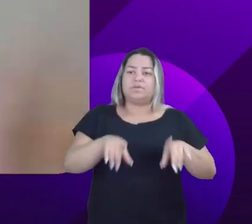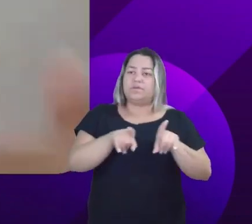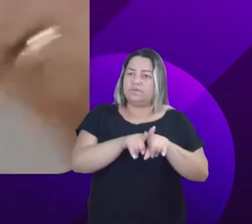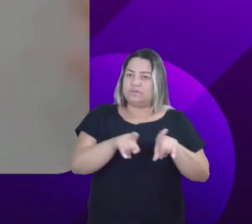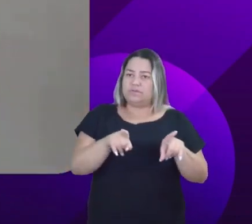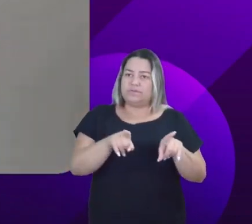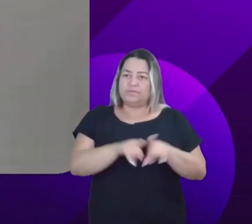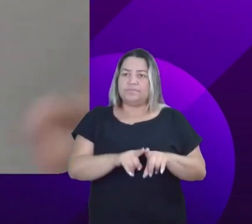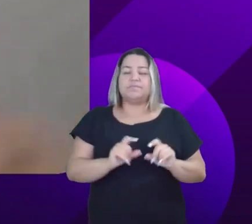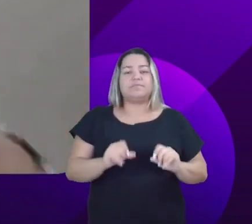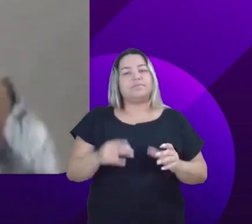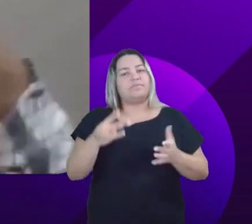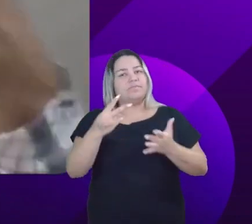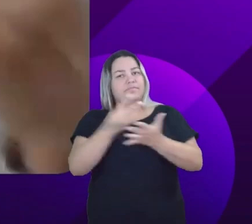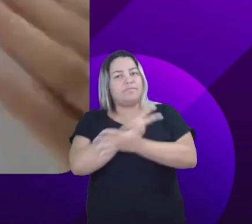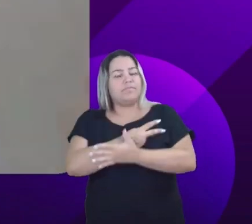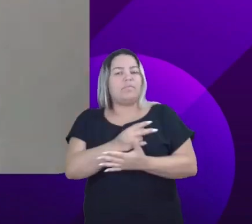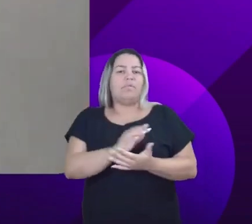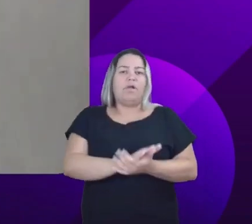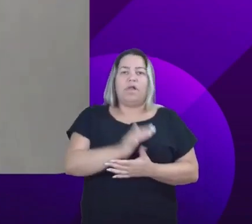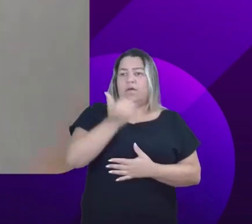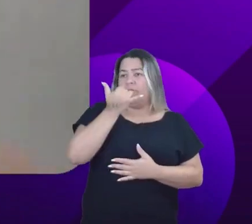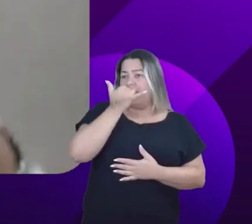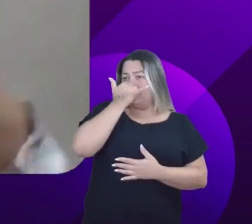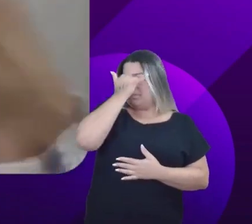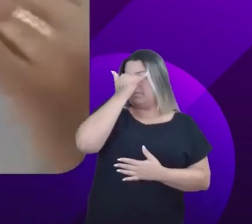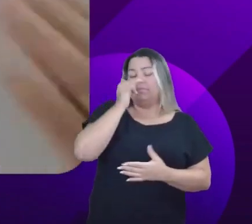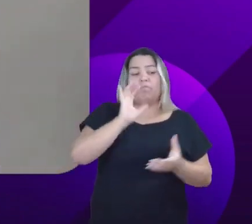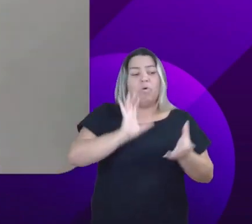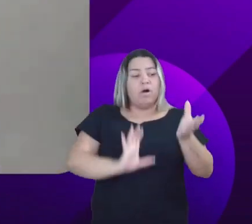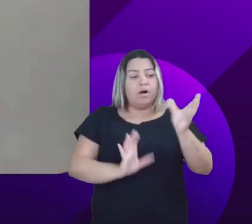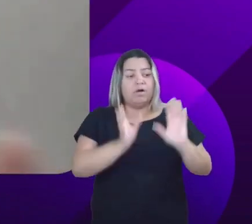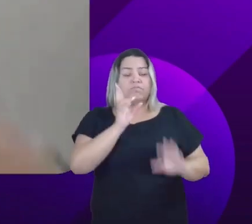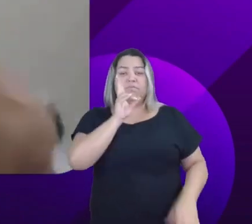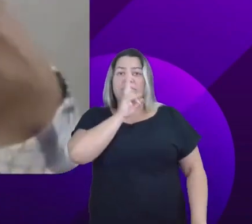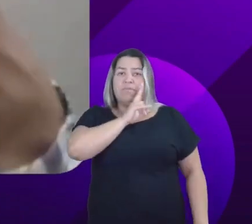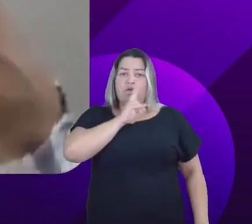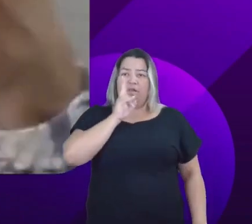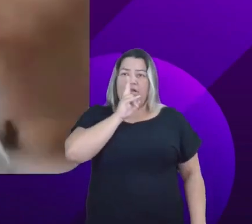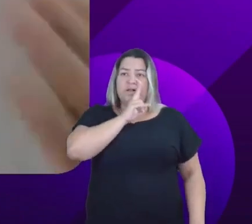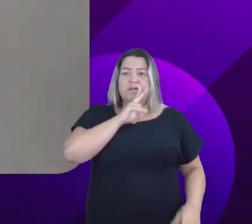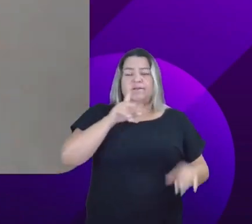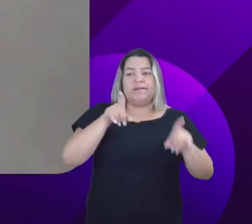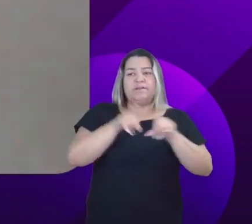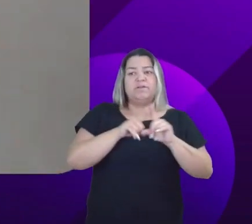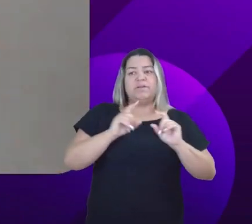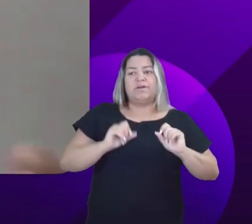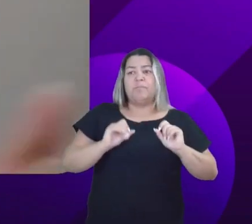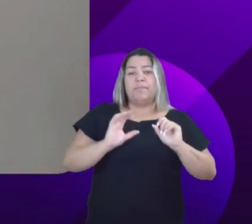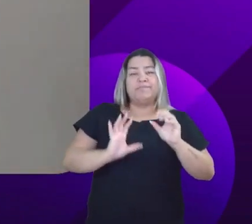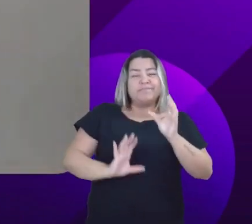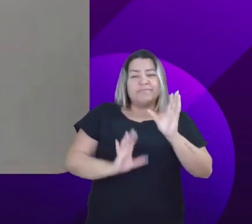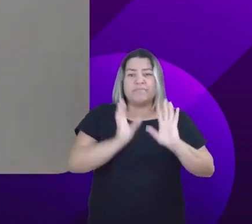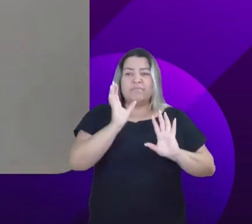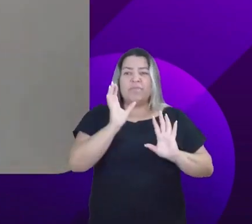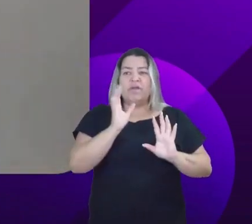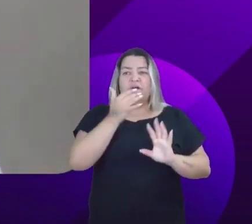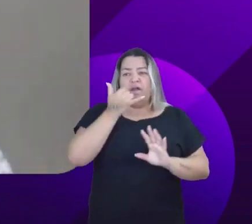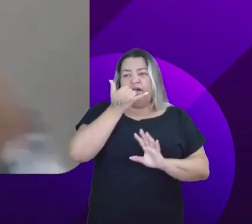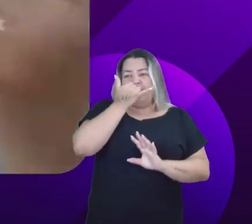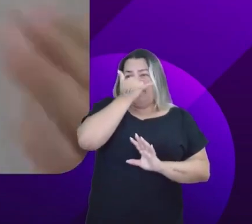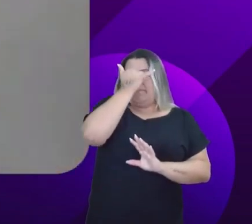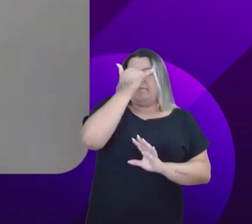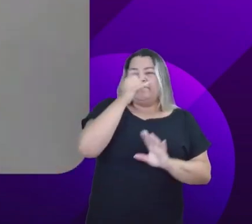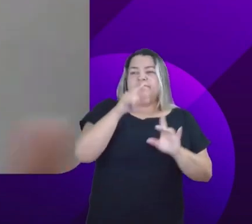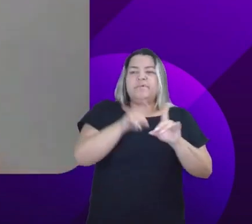também, que nessa situação, numa situação de calamidade, numa situação de emergência, numa numa situação de desastre, enfim, né, acabam